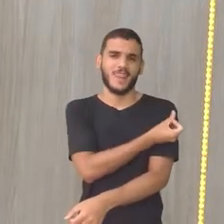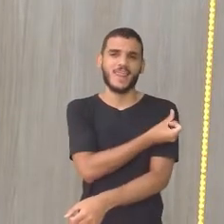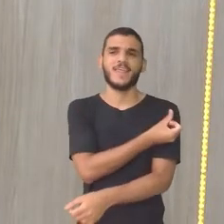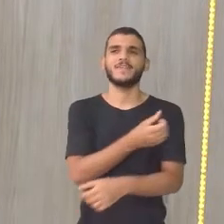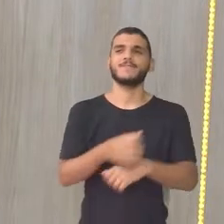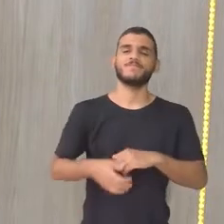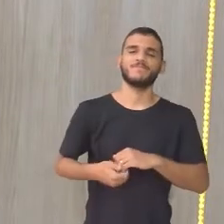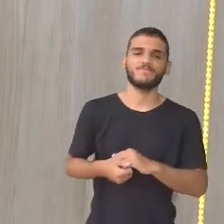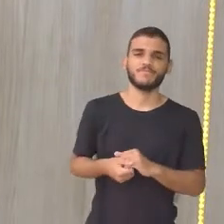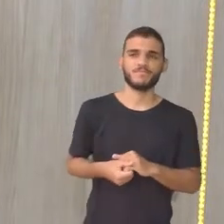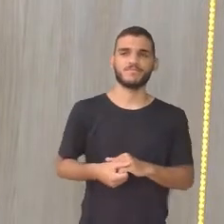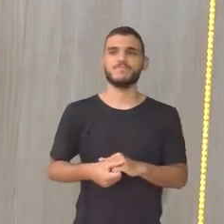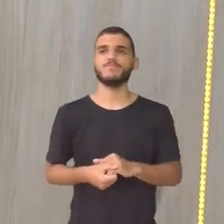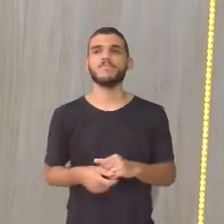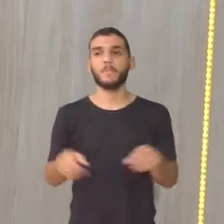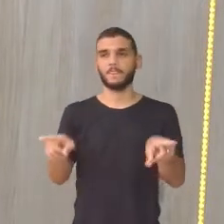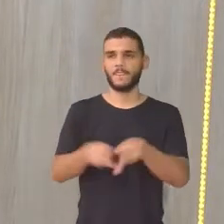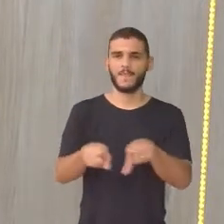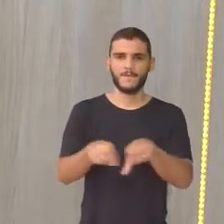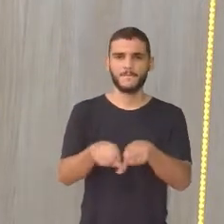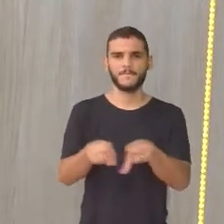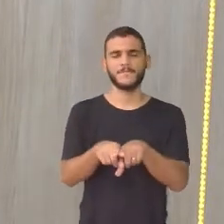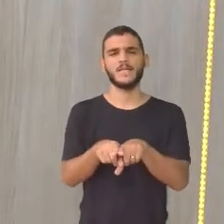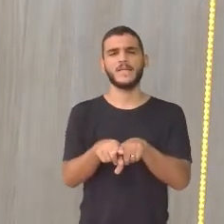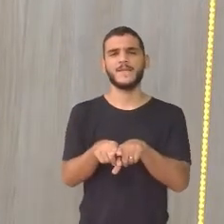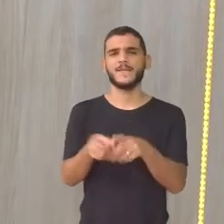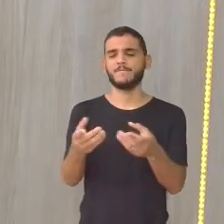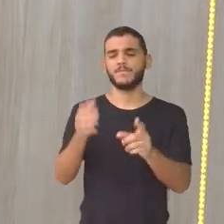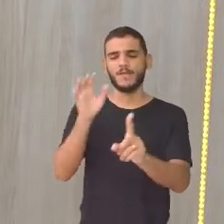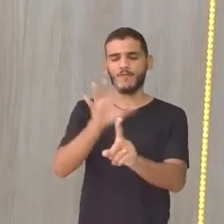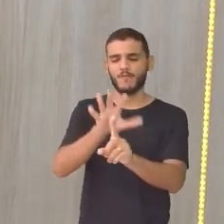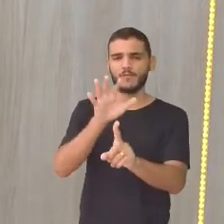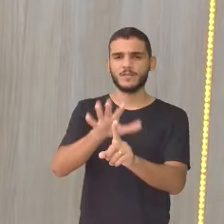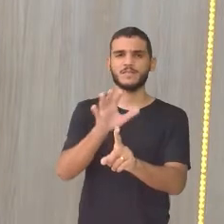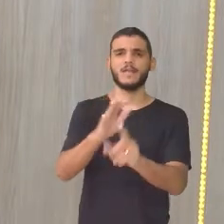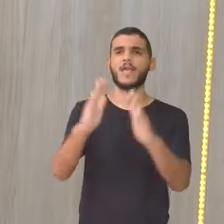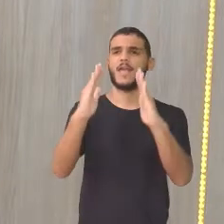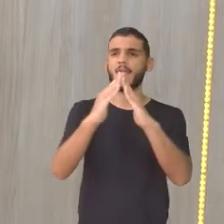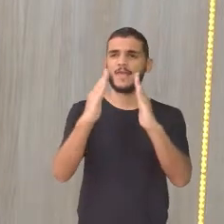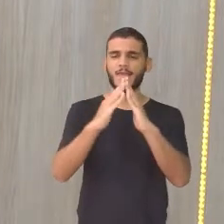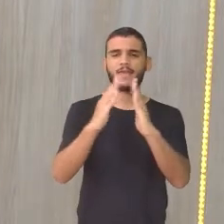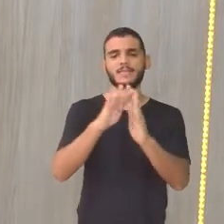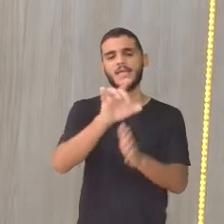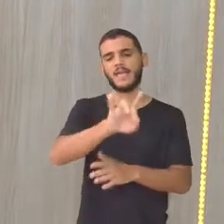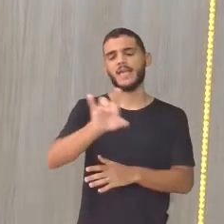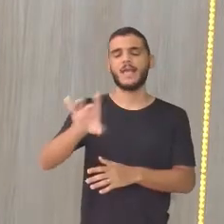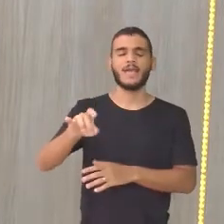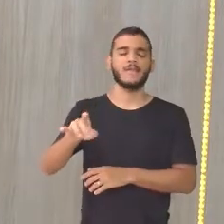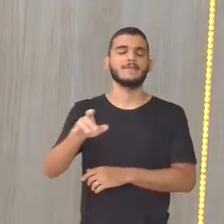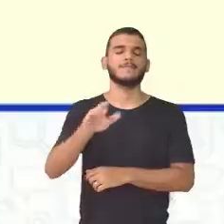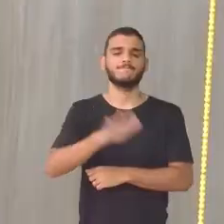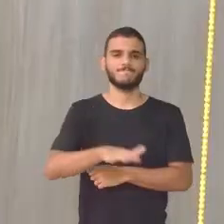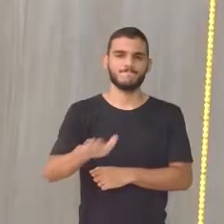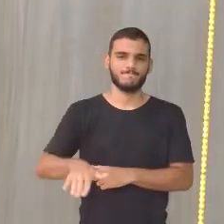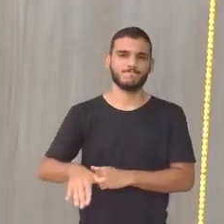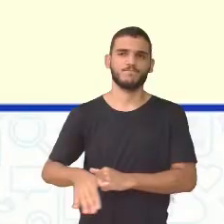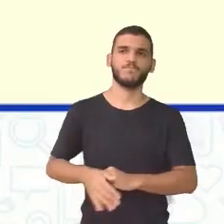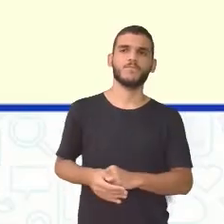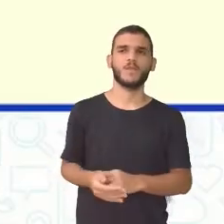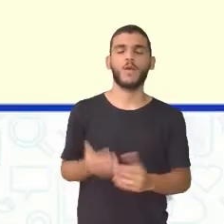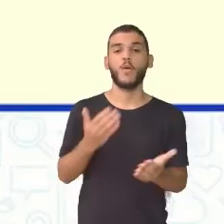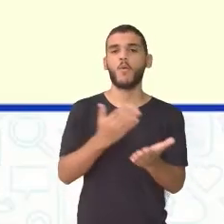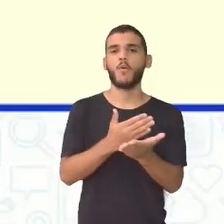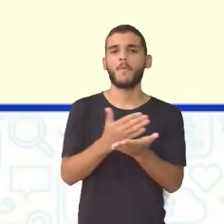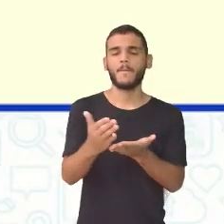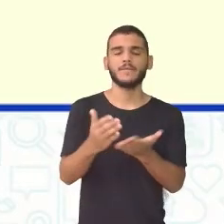nas crianças que estão aí na sua casa. Agora a gente vai começar a explorar a leitura do texto, não é?